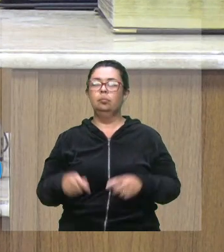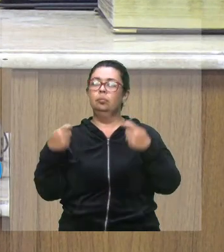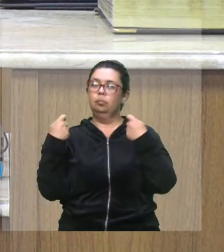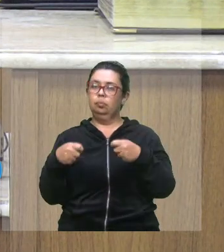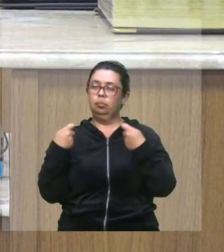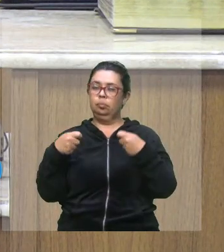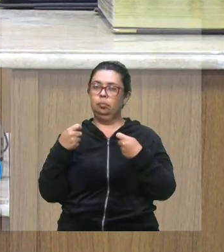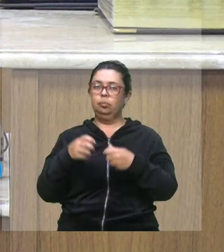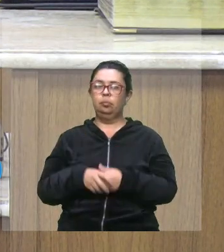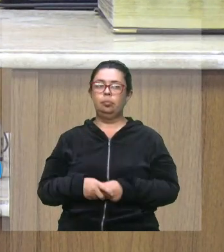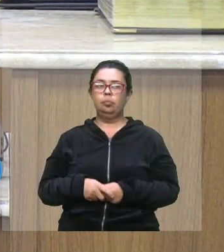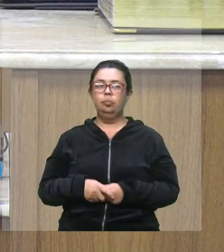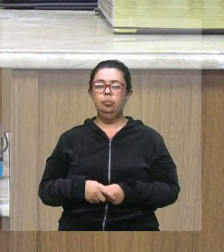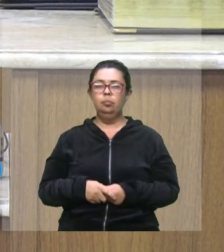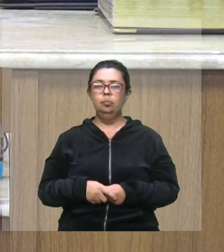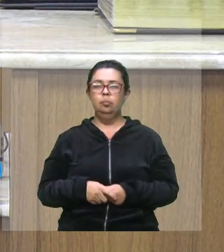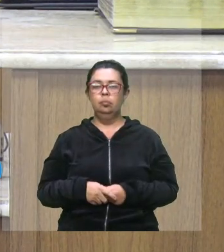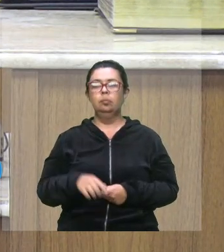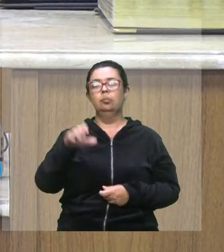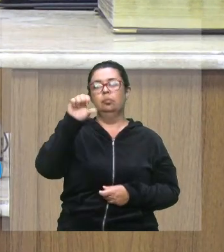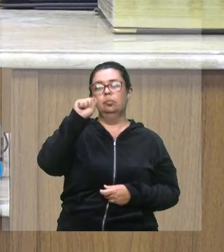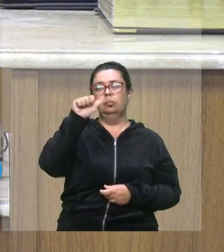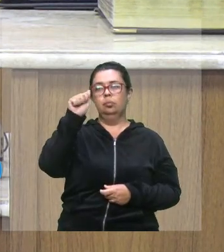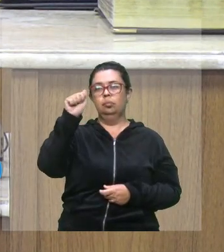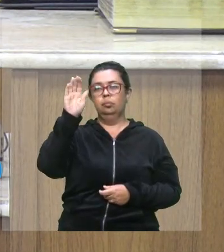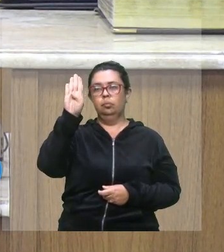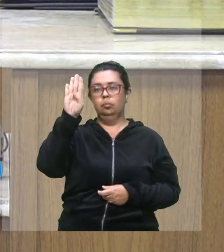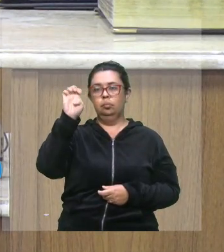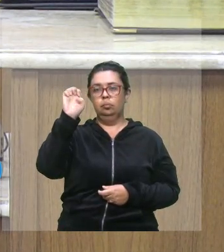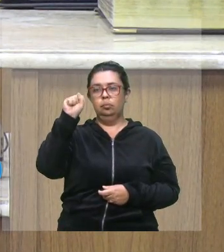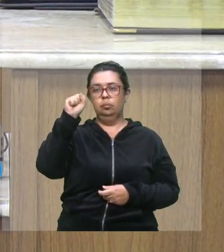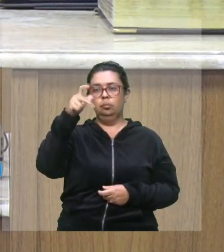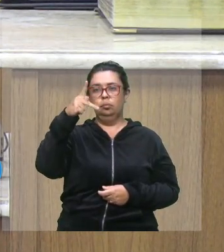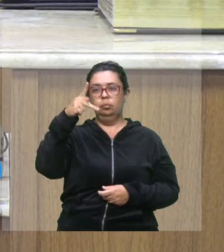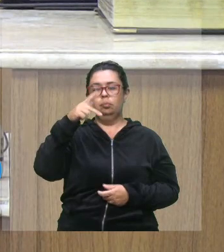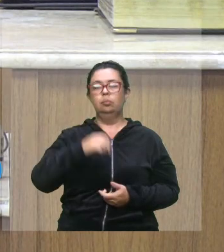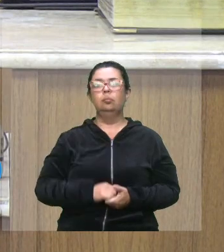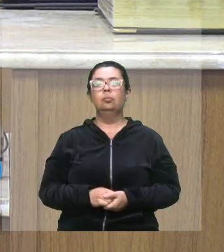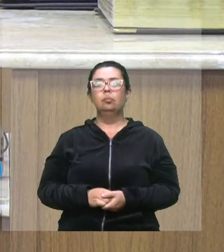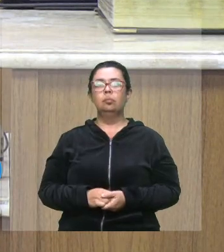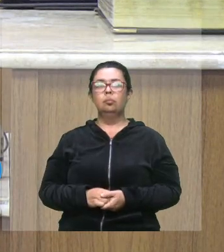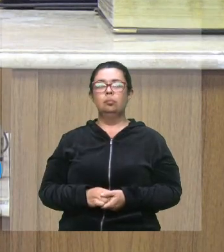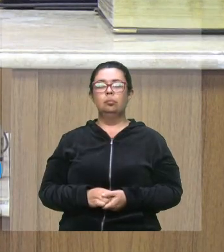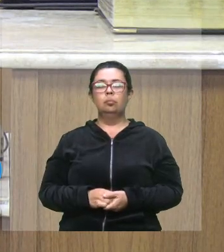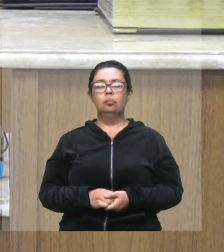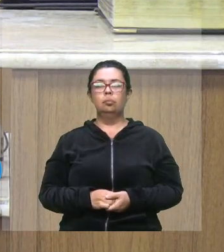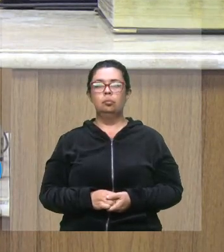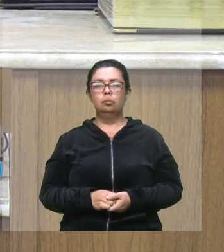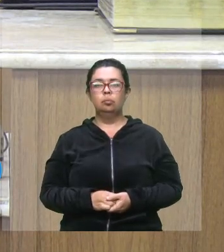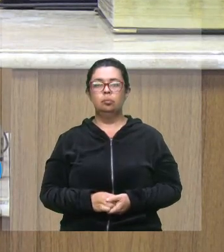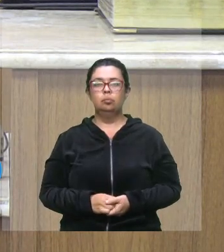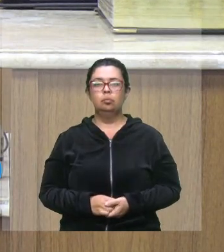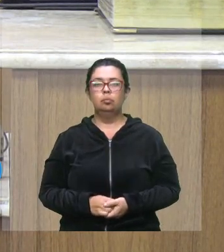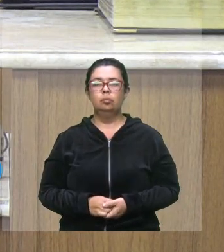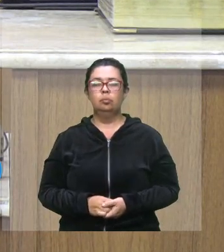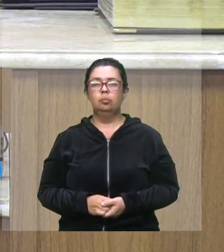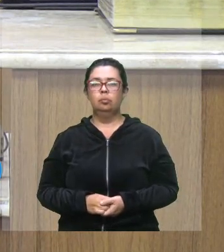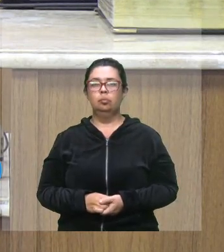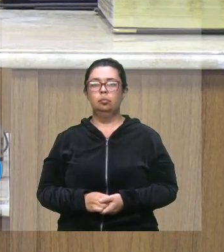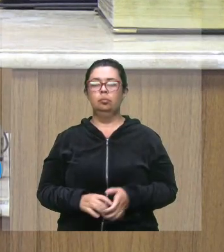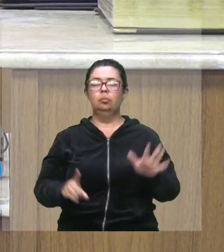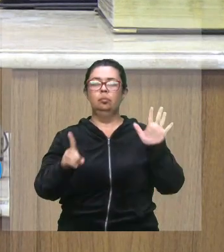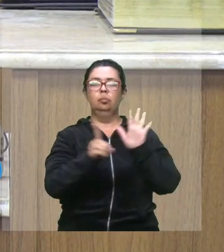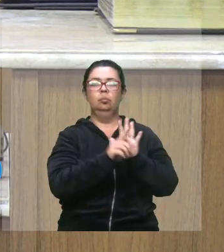necessária à Companhia de Saneamento Básico do Estado de São Paulo, a Sabesp, e dá outras providências.